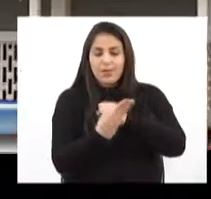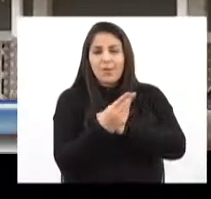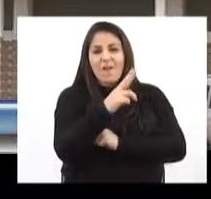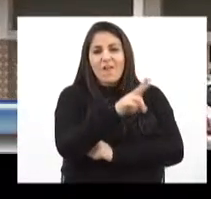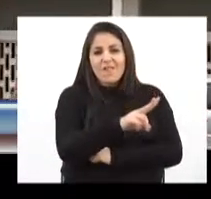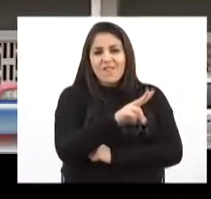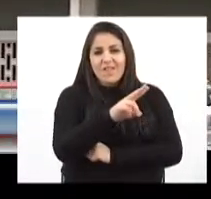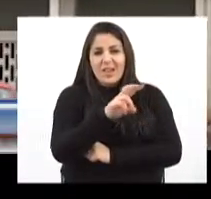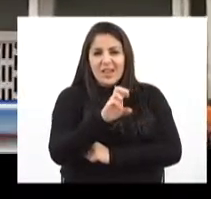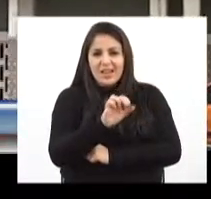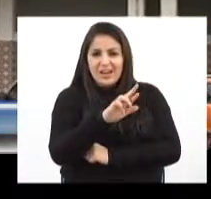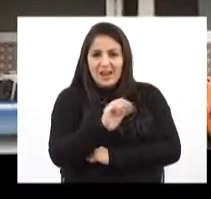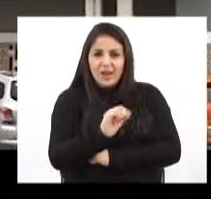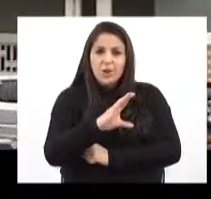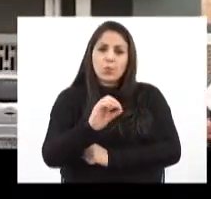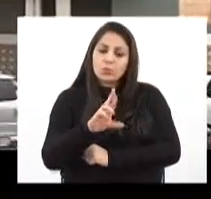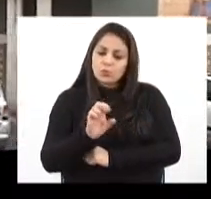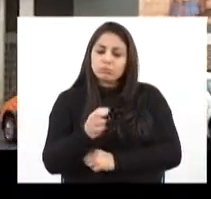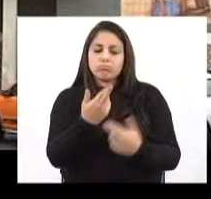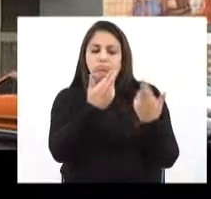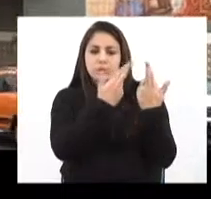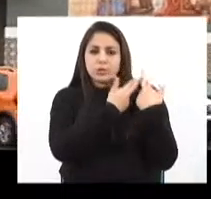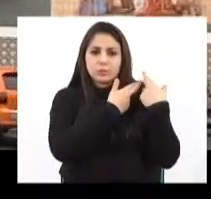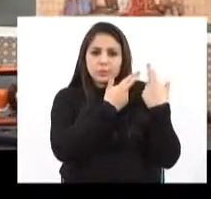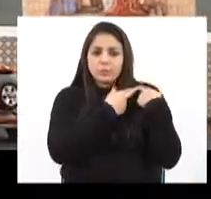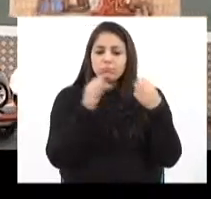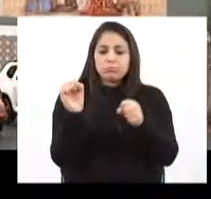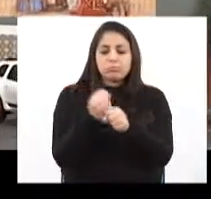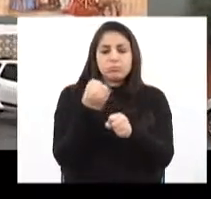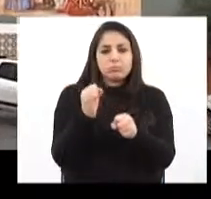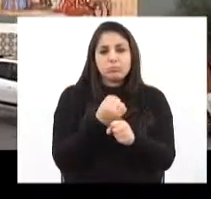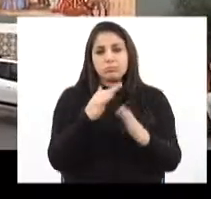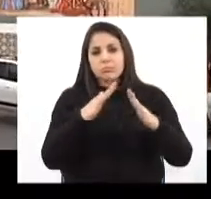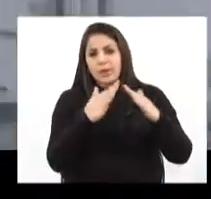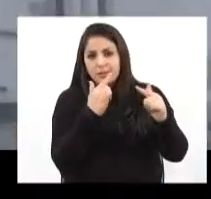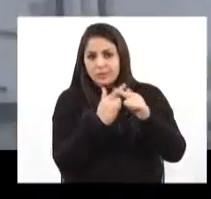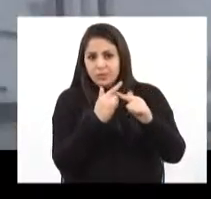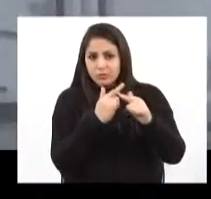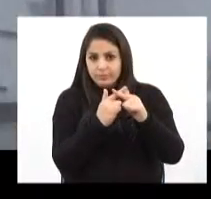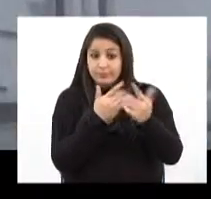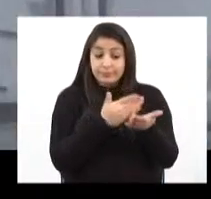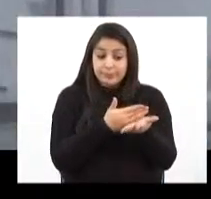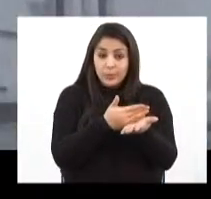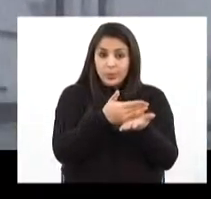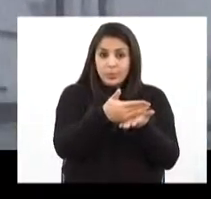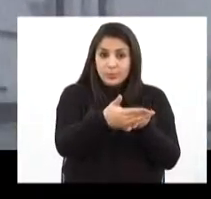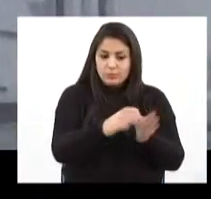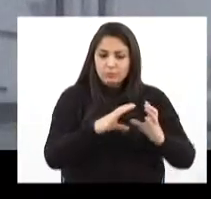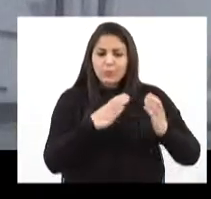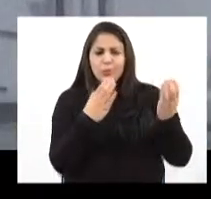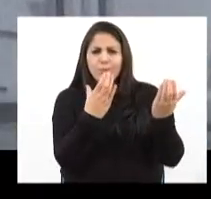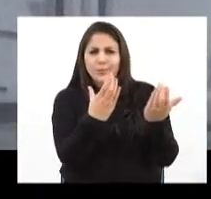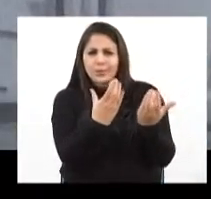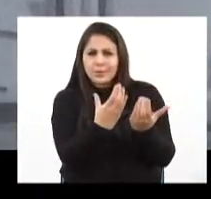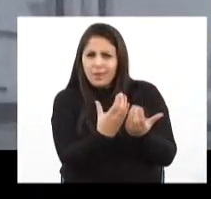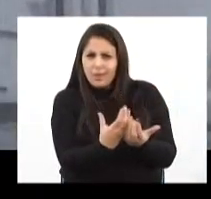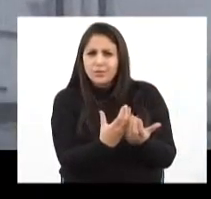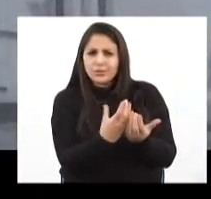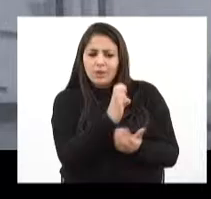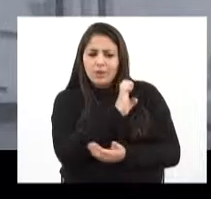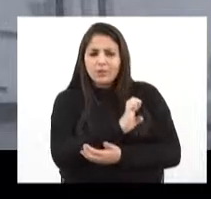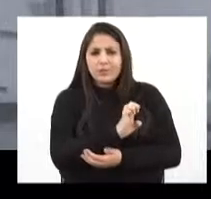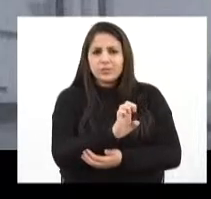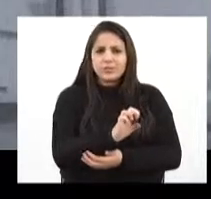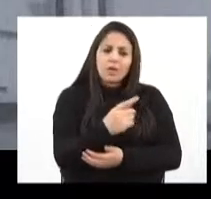ele é lembrado por ter sido um dos responsáveis pela construção da igreja. Inicialmente, a comunidade era evangelizada